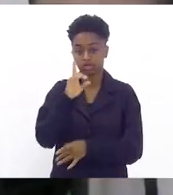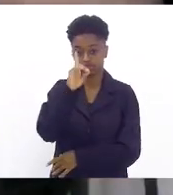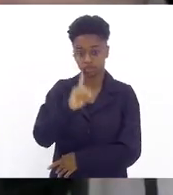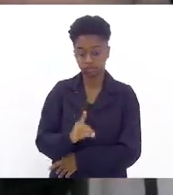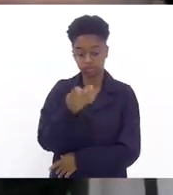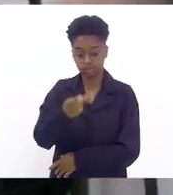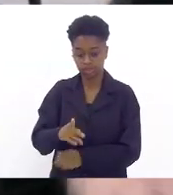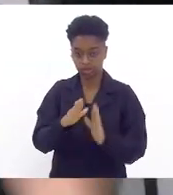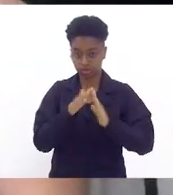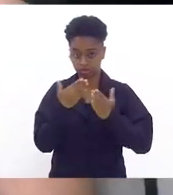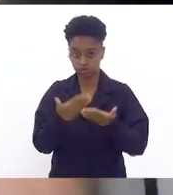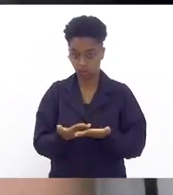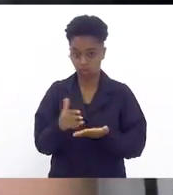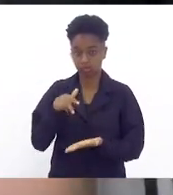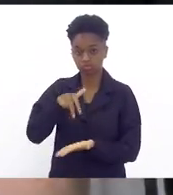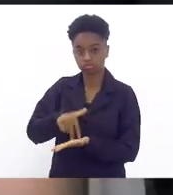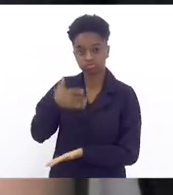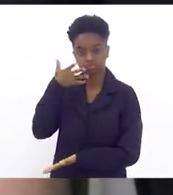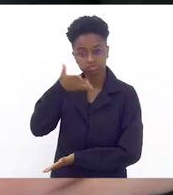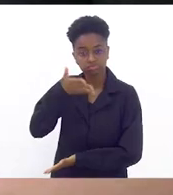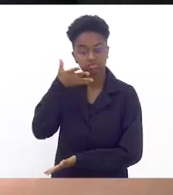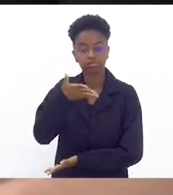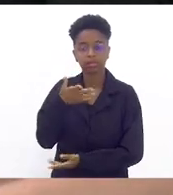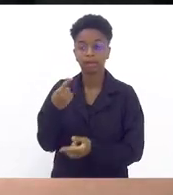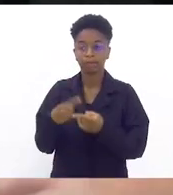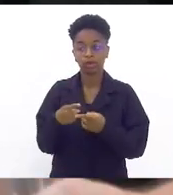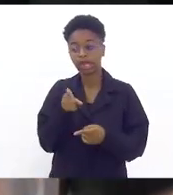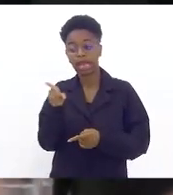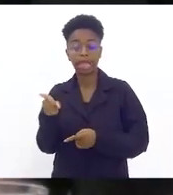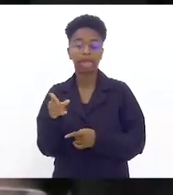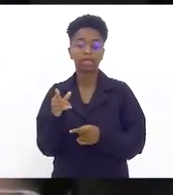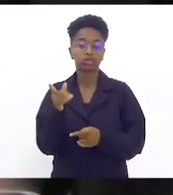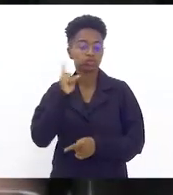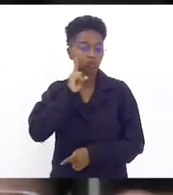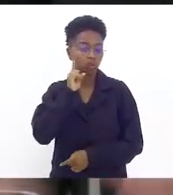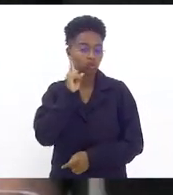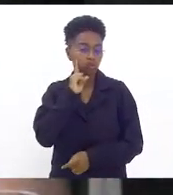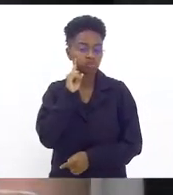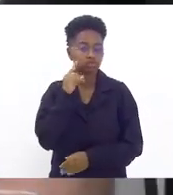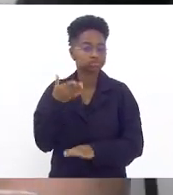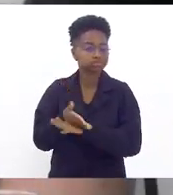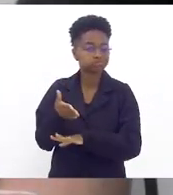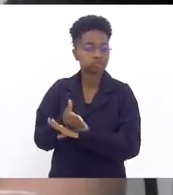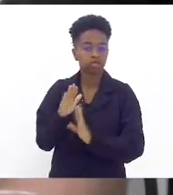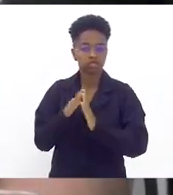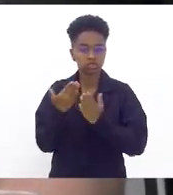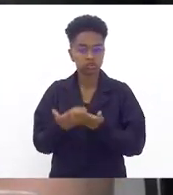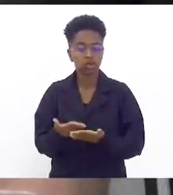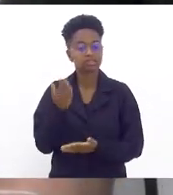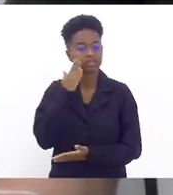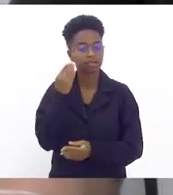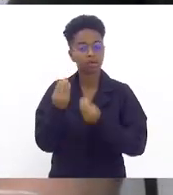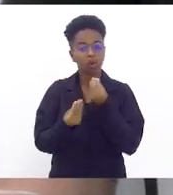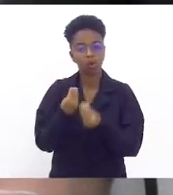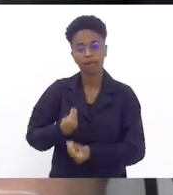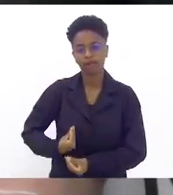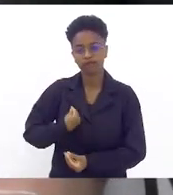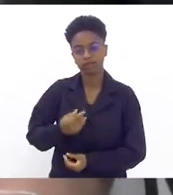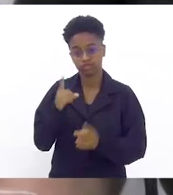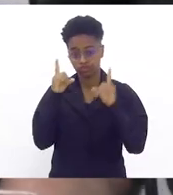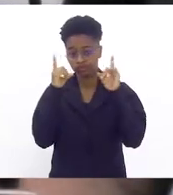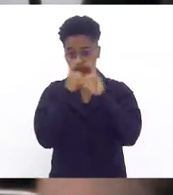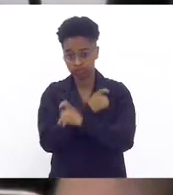Escola se colocar porque é ele quem tá lá no cotidiano vivenciando aquela realidade difícil